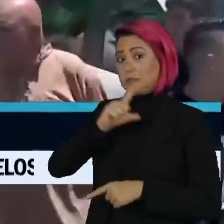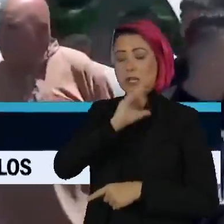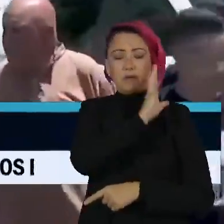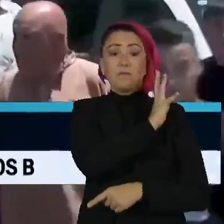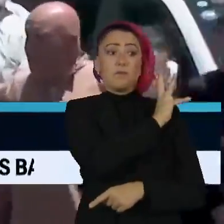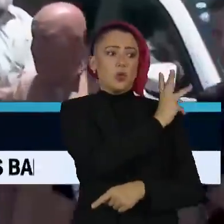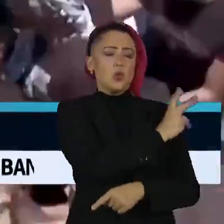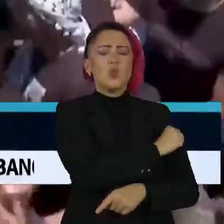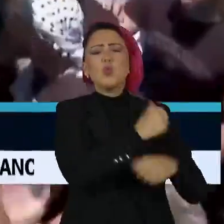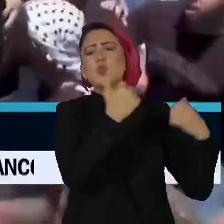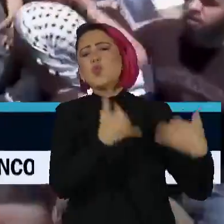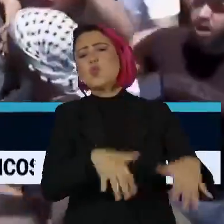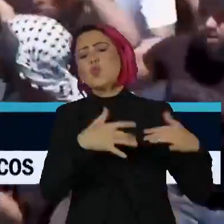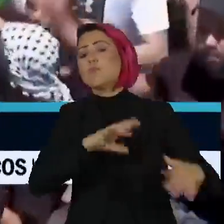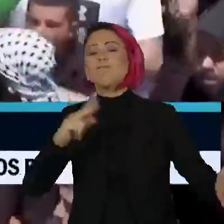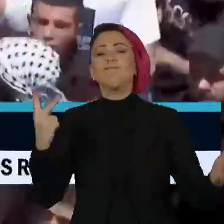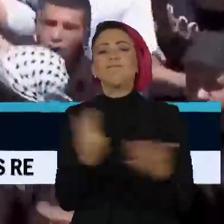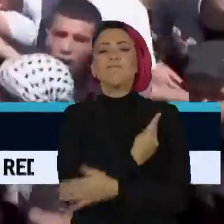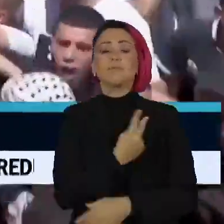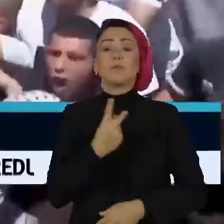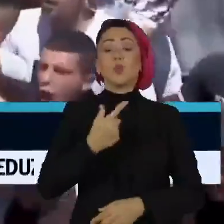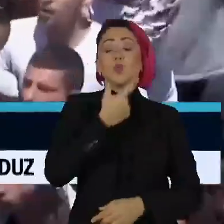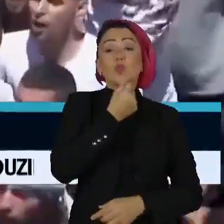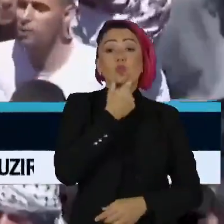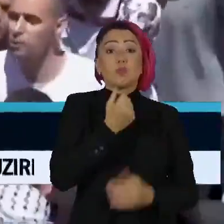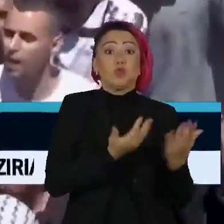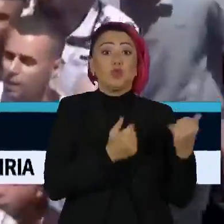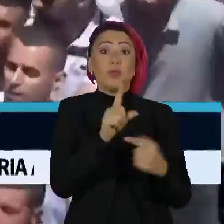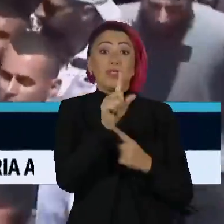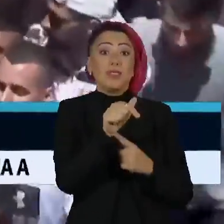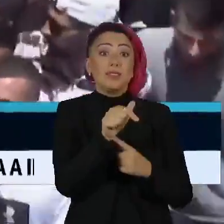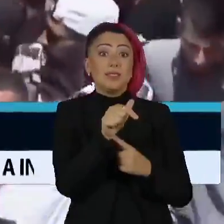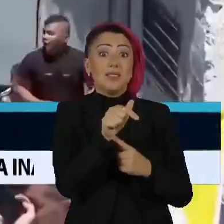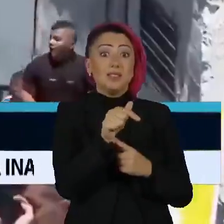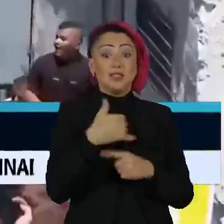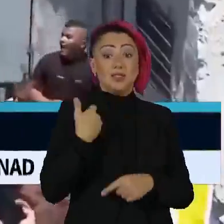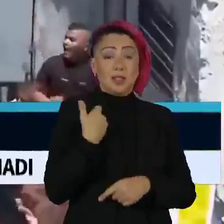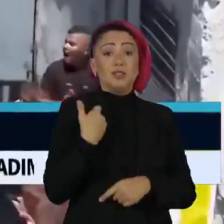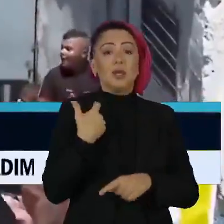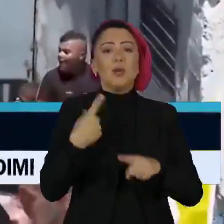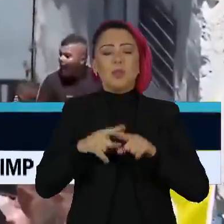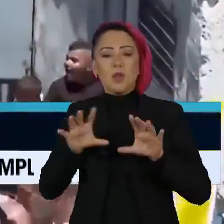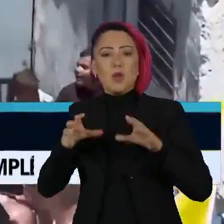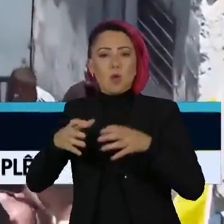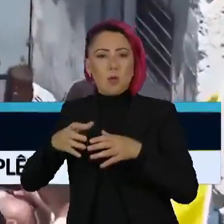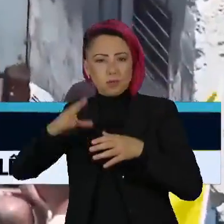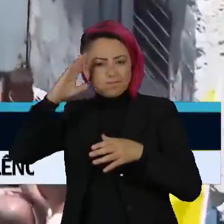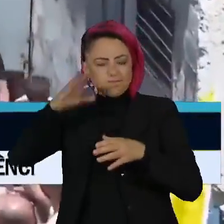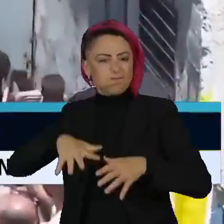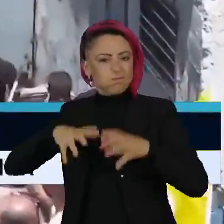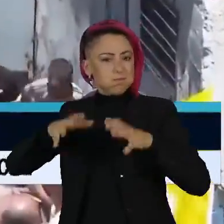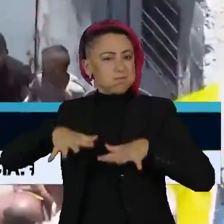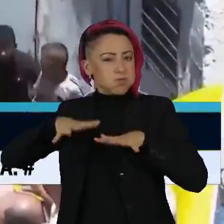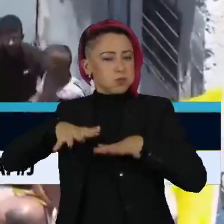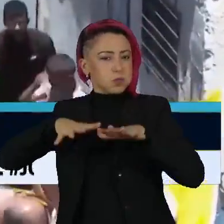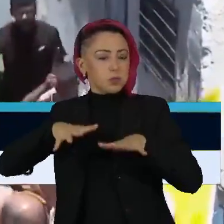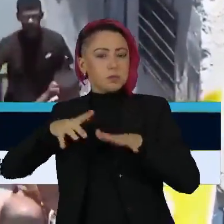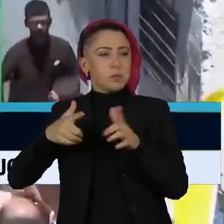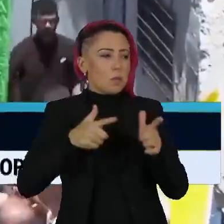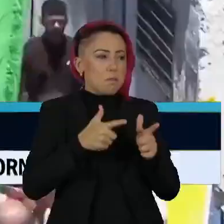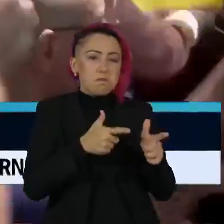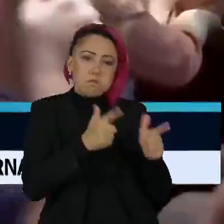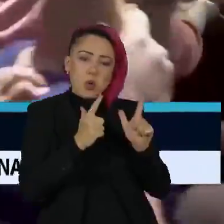funeral de um adolescente de 17 anos. Ele foi baleado na cabeça durante uma operação das forças israelenses nesta sexta-feira.